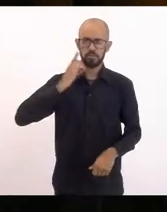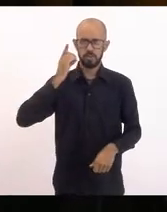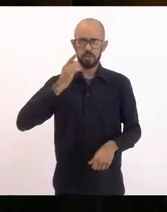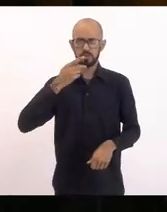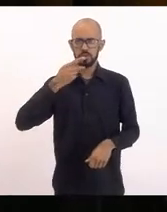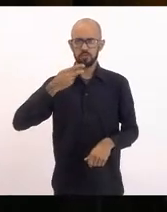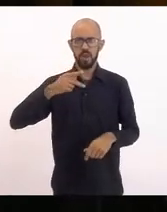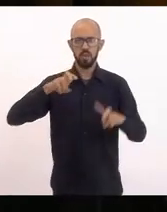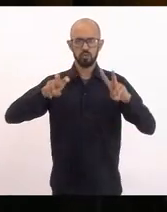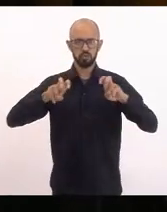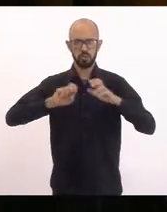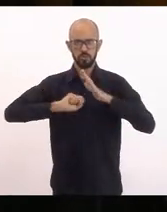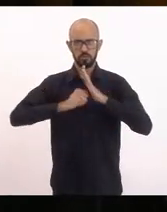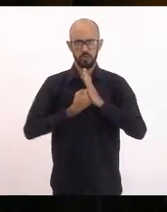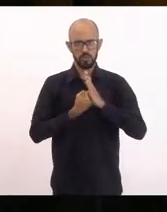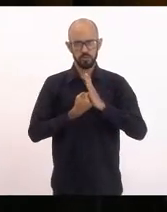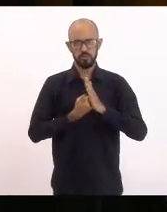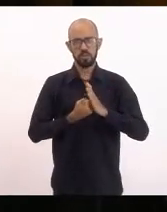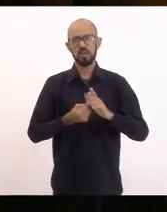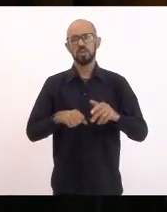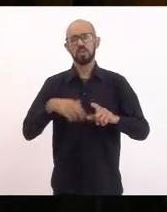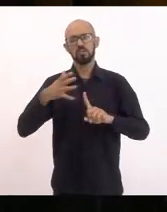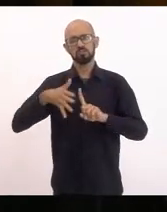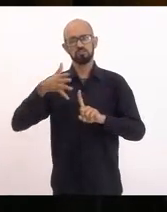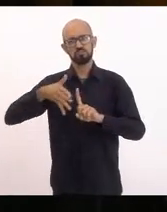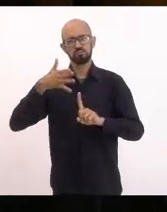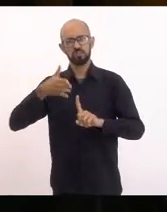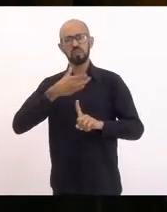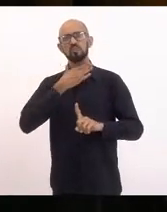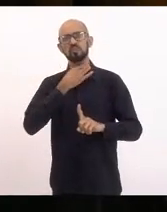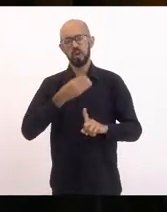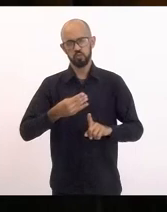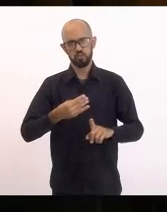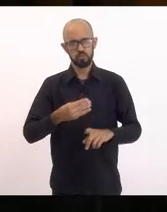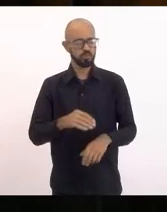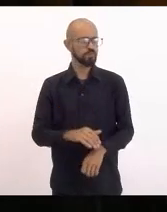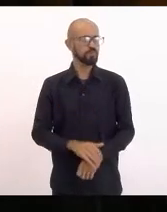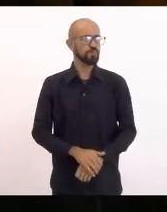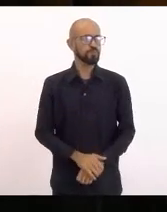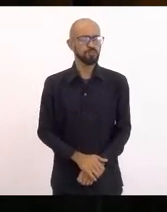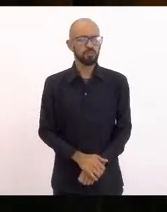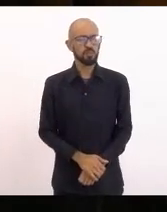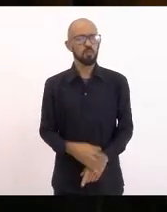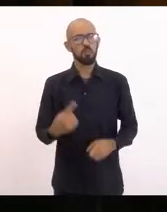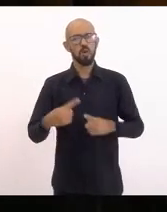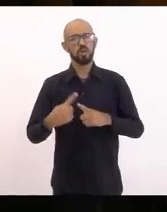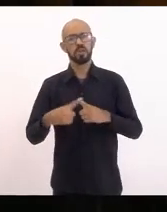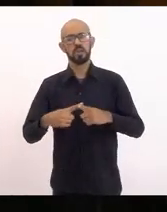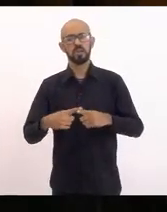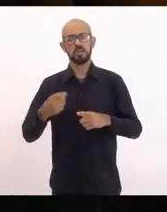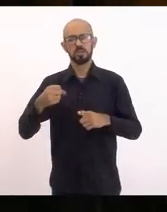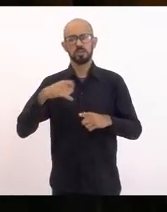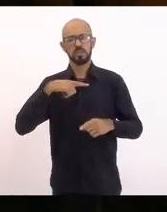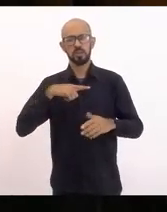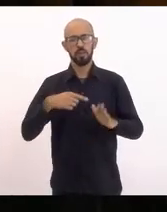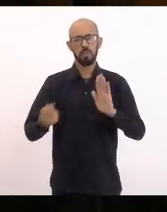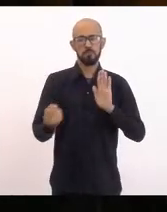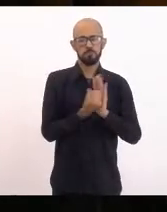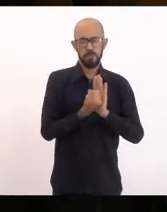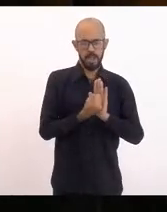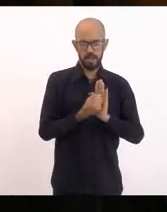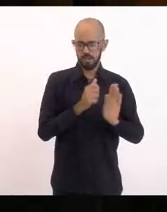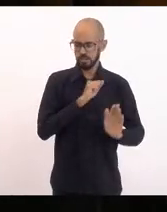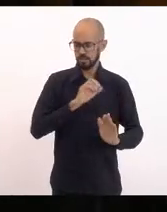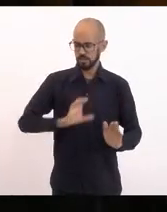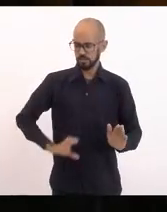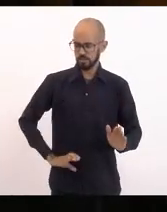veto e fazer demagogia barata. E vou dizer por quê. Se tem uma marca, deputado André Siciliano, se tem